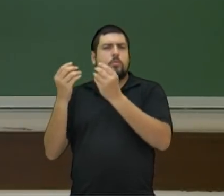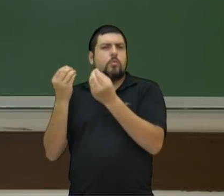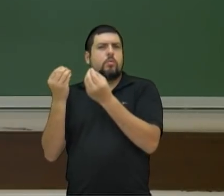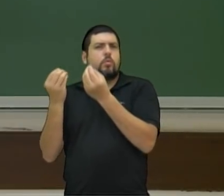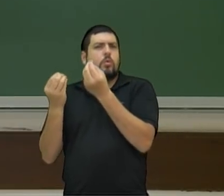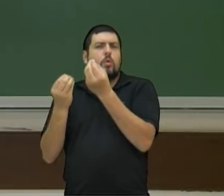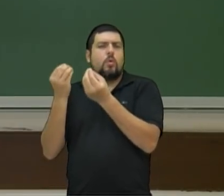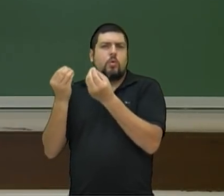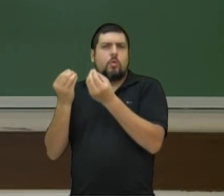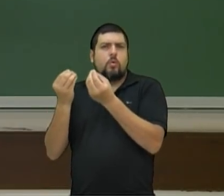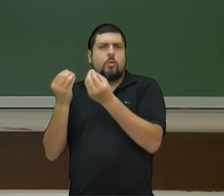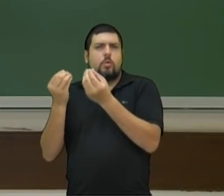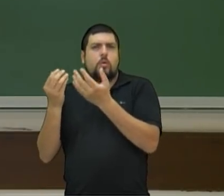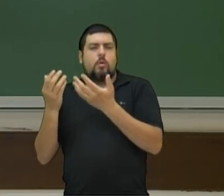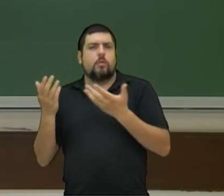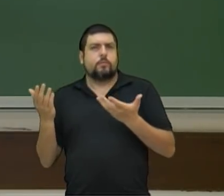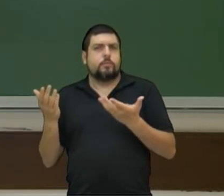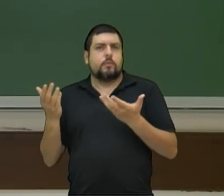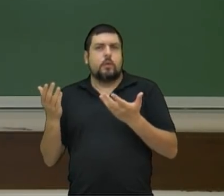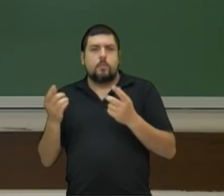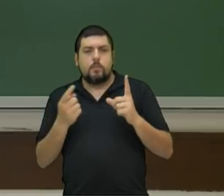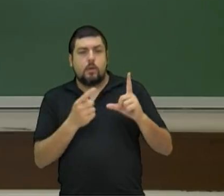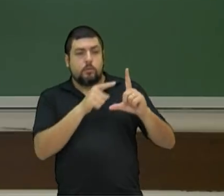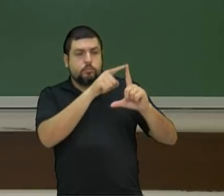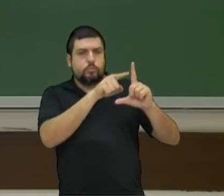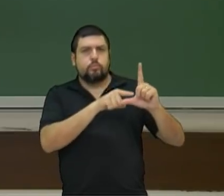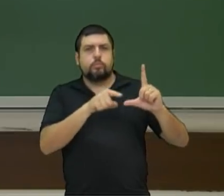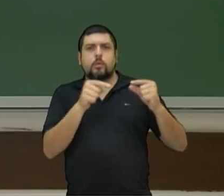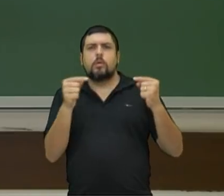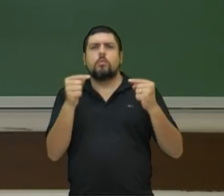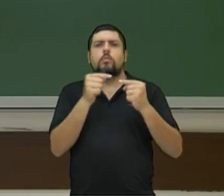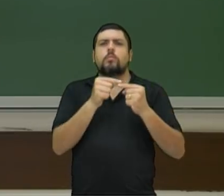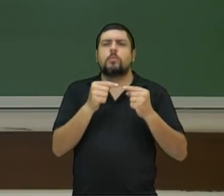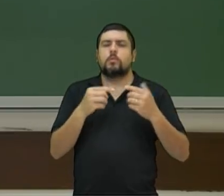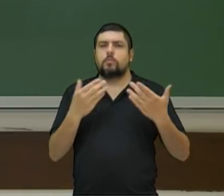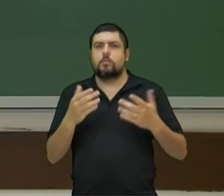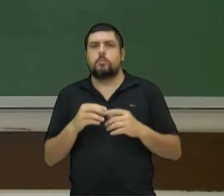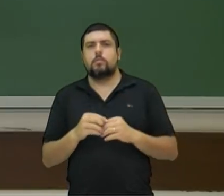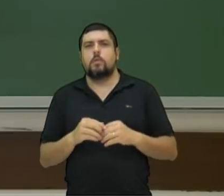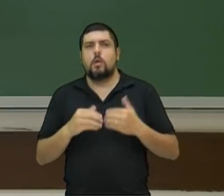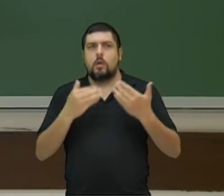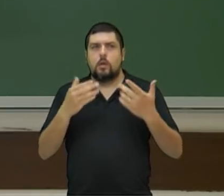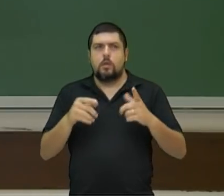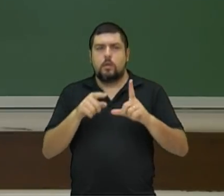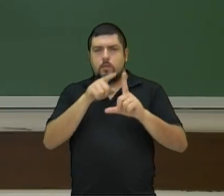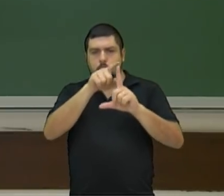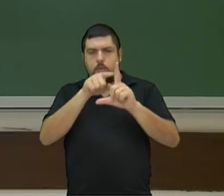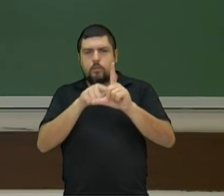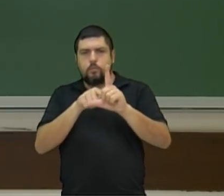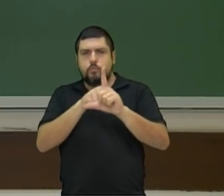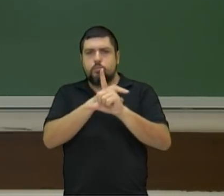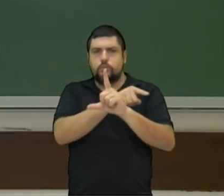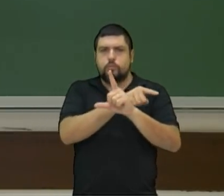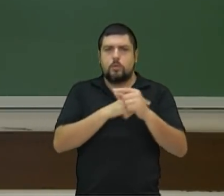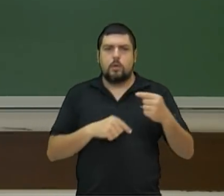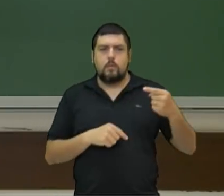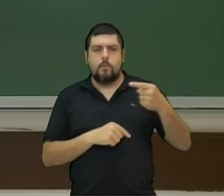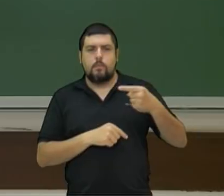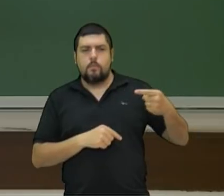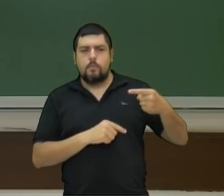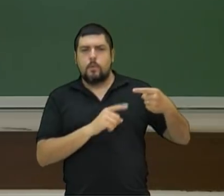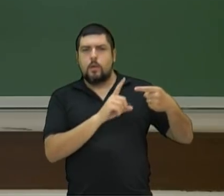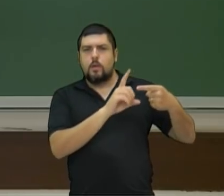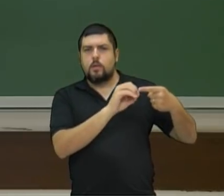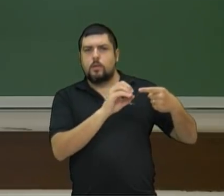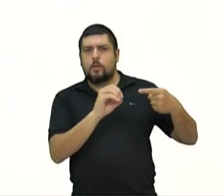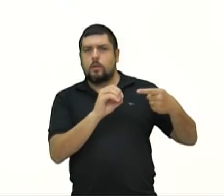x, a origem aqui das retas está no menos 100, o que significa que aqui eu vou somar,